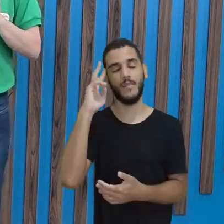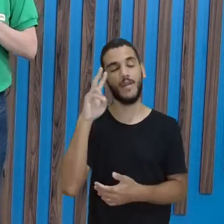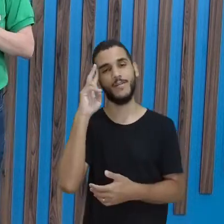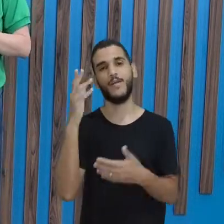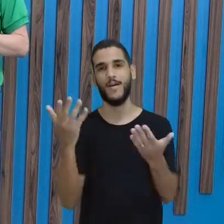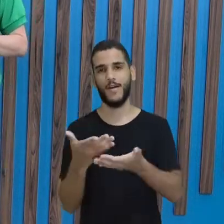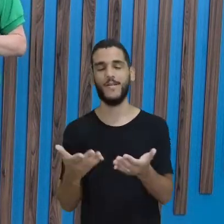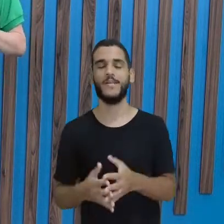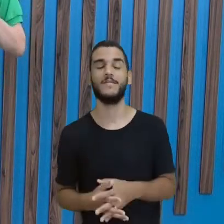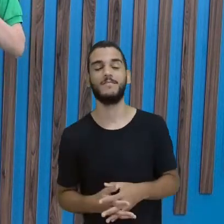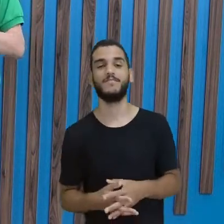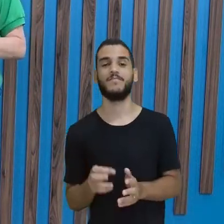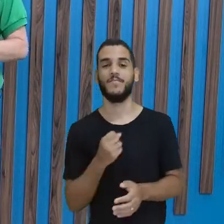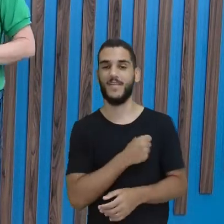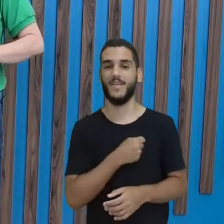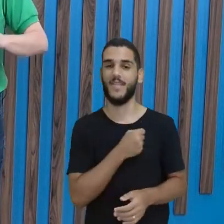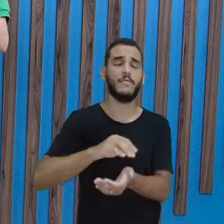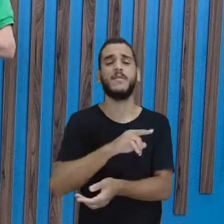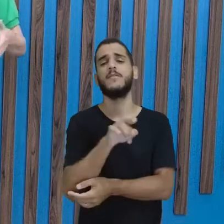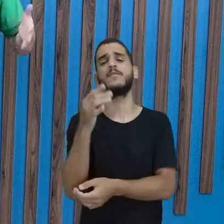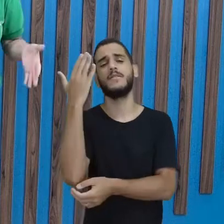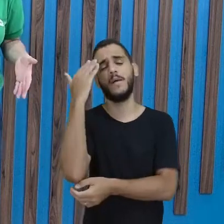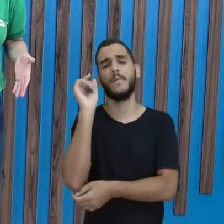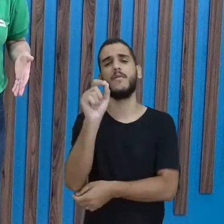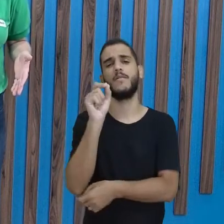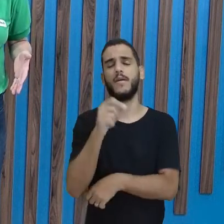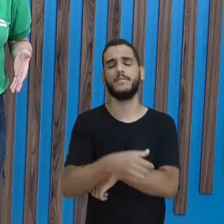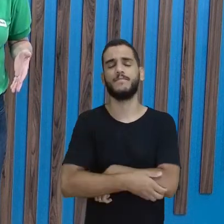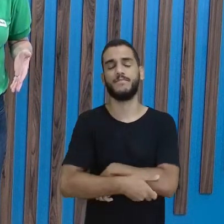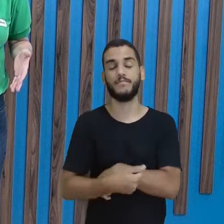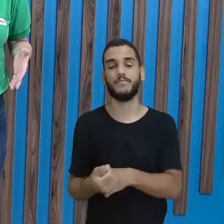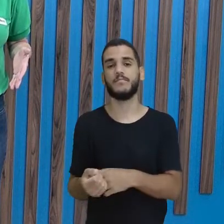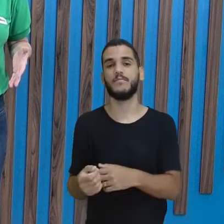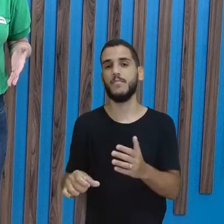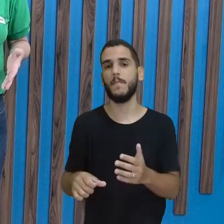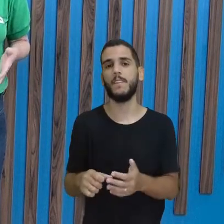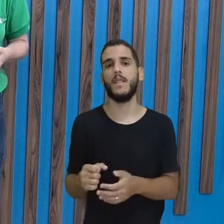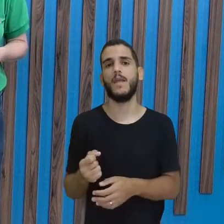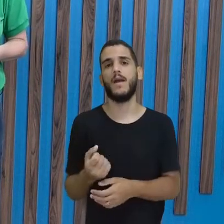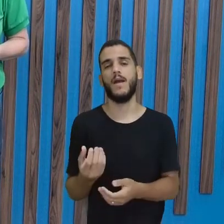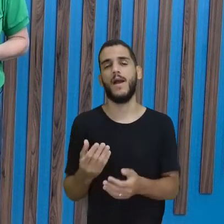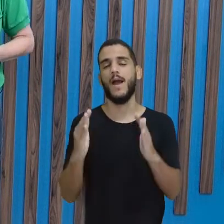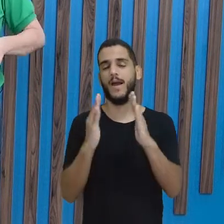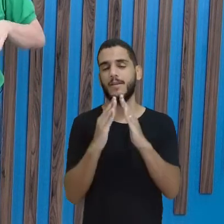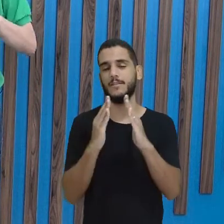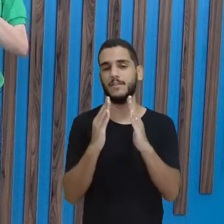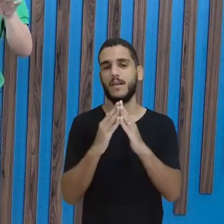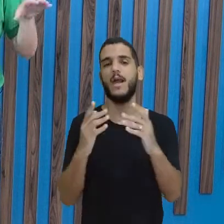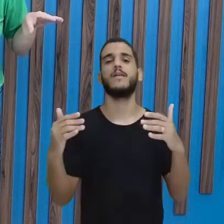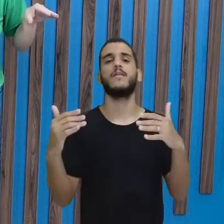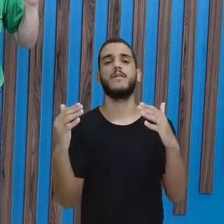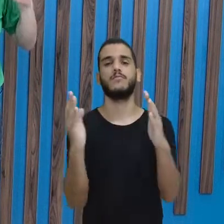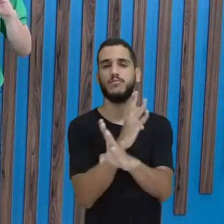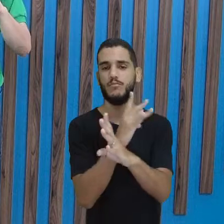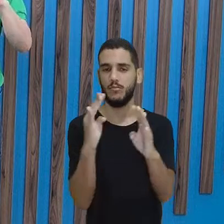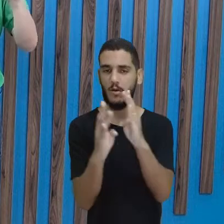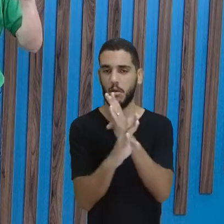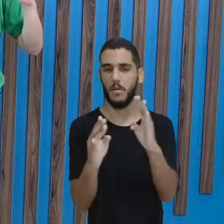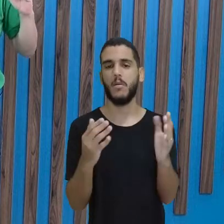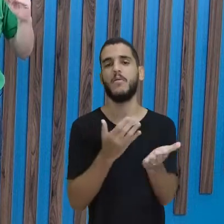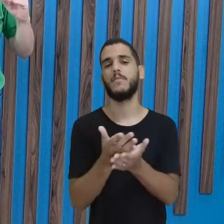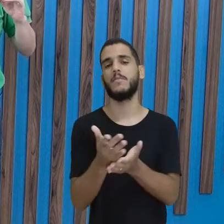a atuação das pessoas na área rural acontece há muitos e muitos anos atrás. Uma curiosidade, vocês sabiam que as